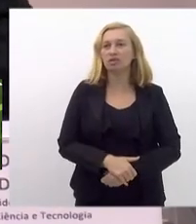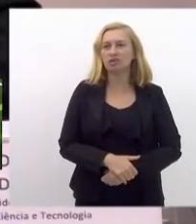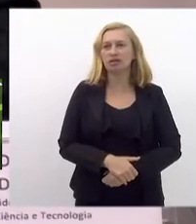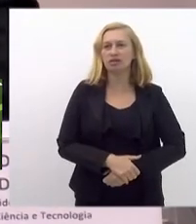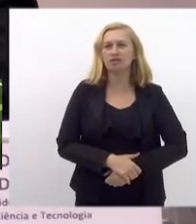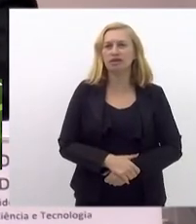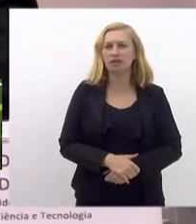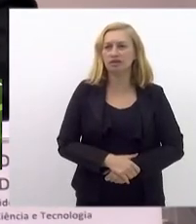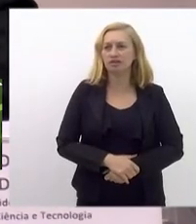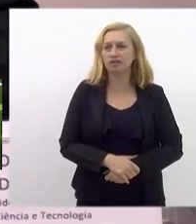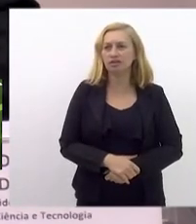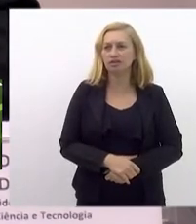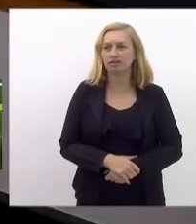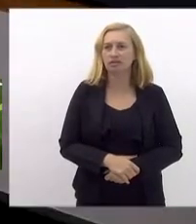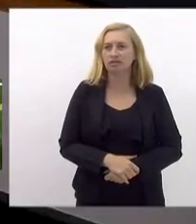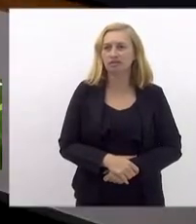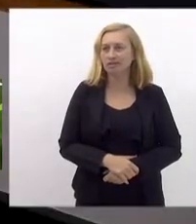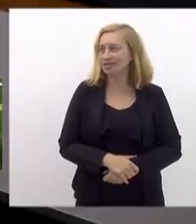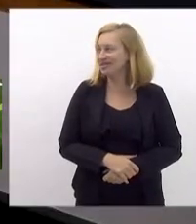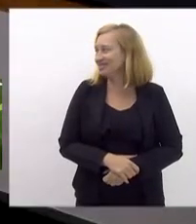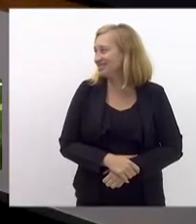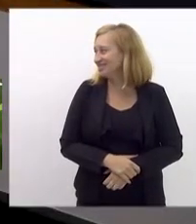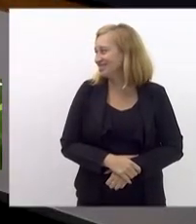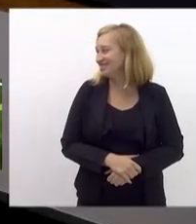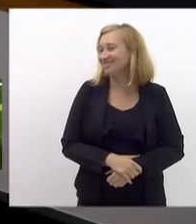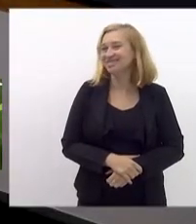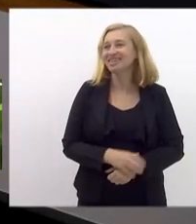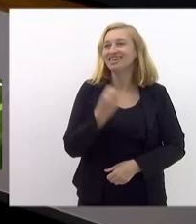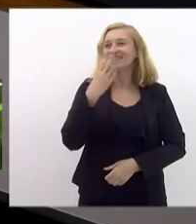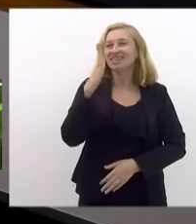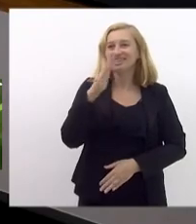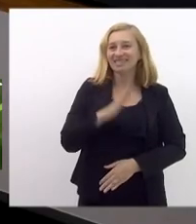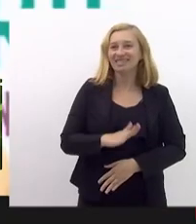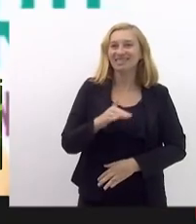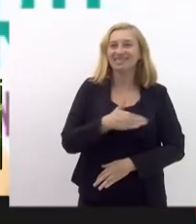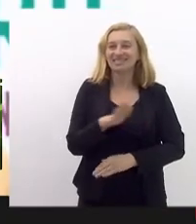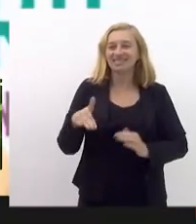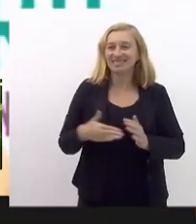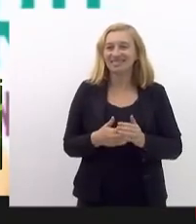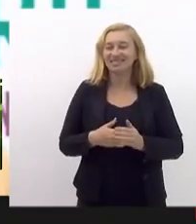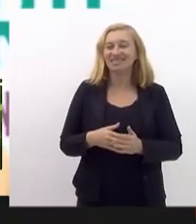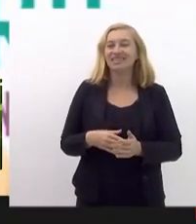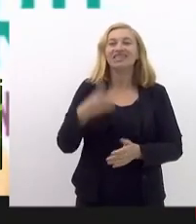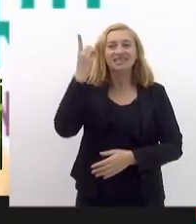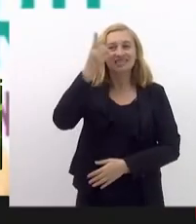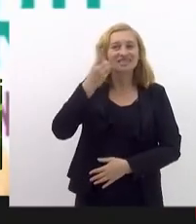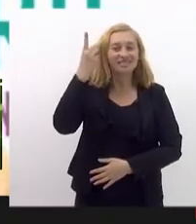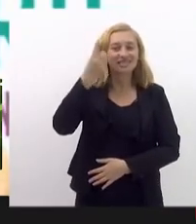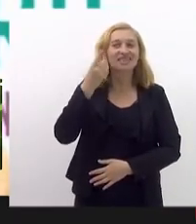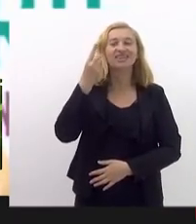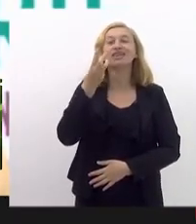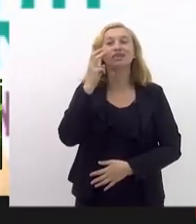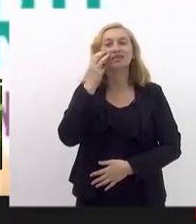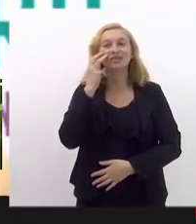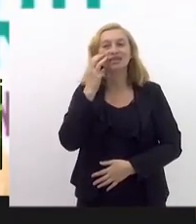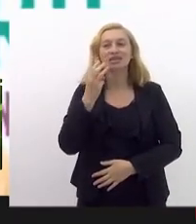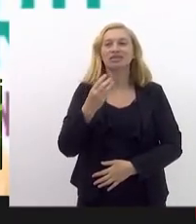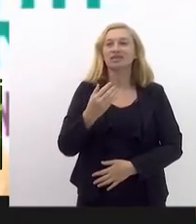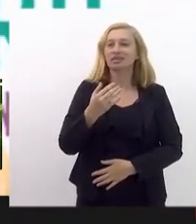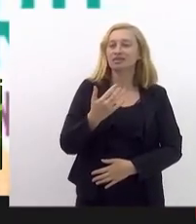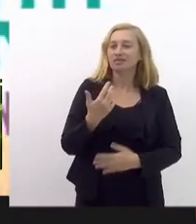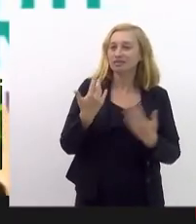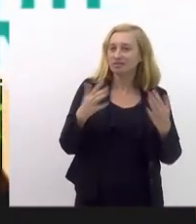Fátima, seja bem-vinda, você tem a palavra. Boa tarde a todos. Boa tarde, deputado Valdec. Lhe